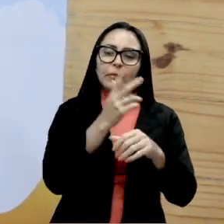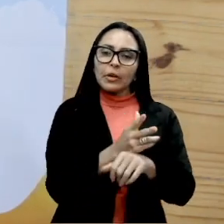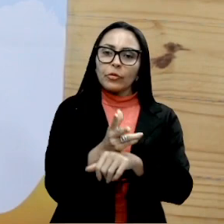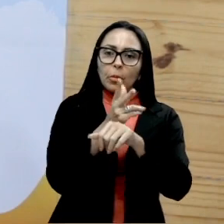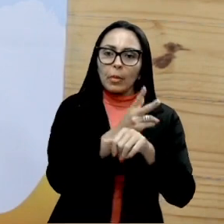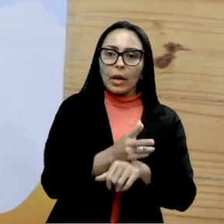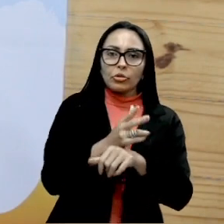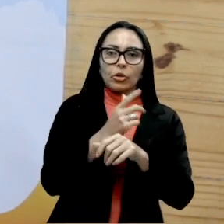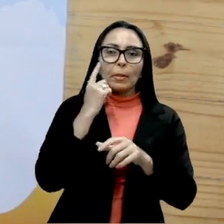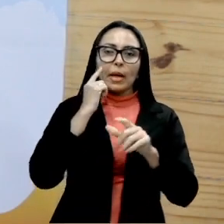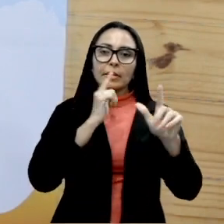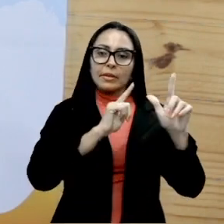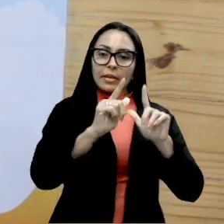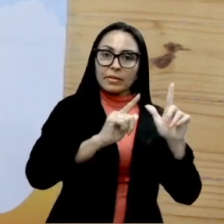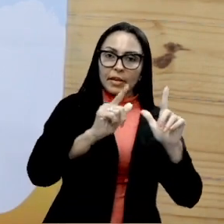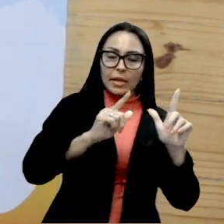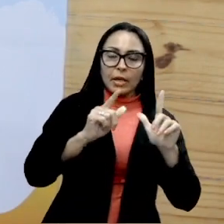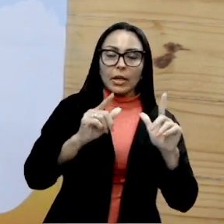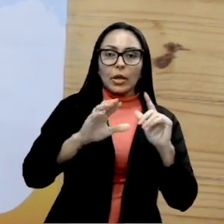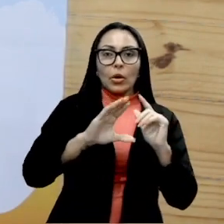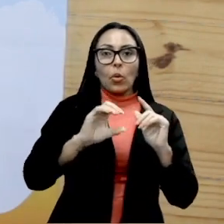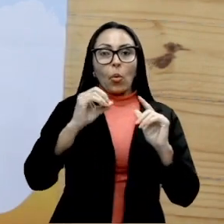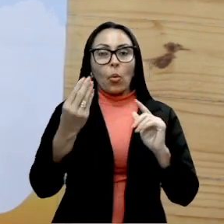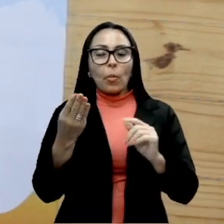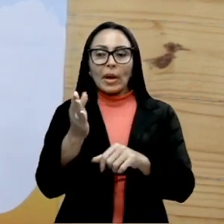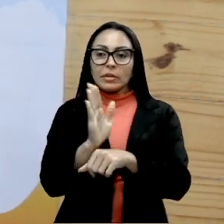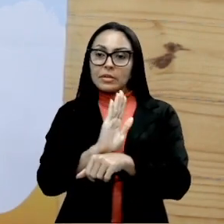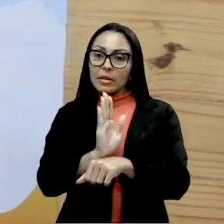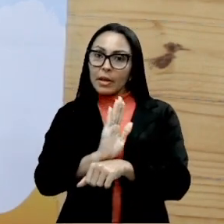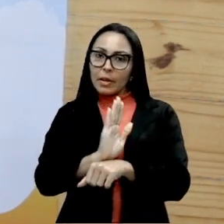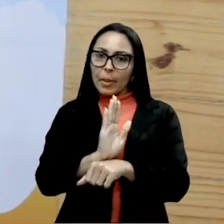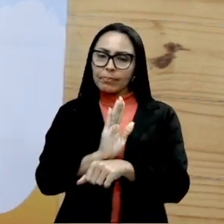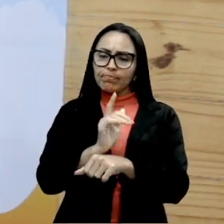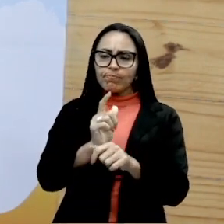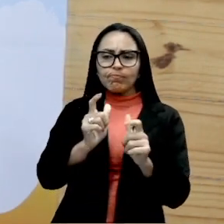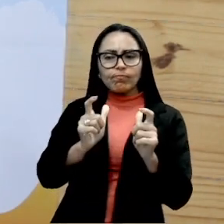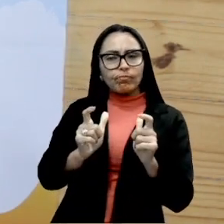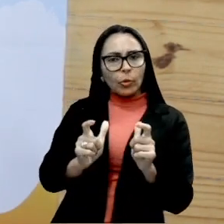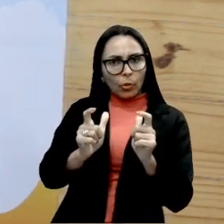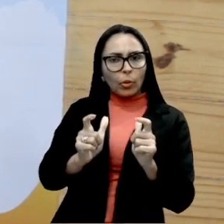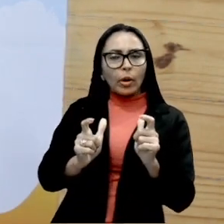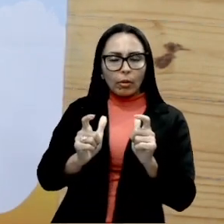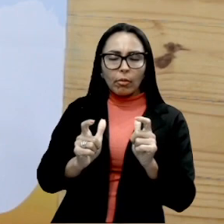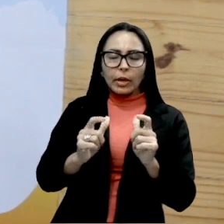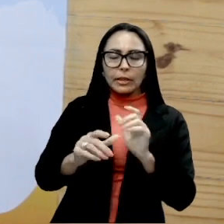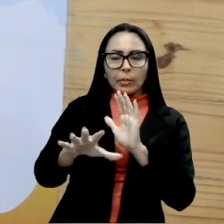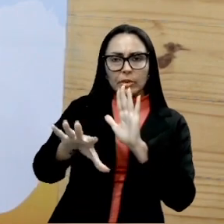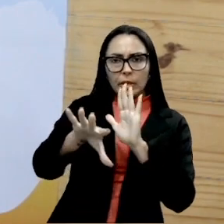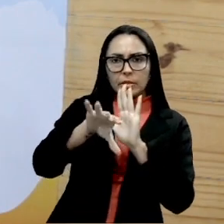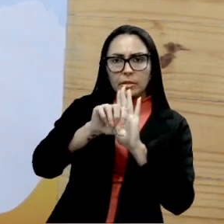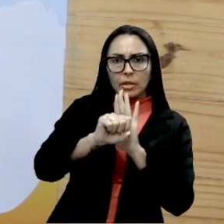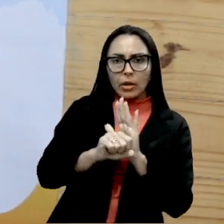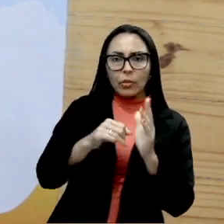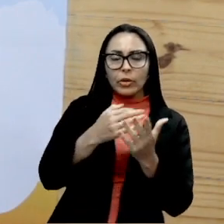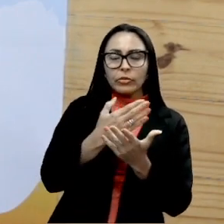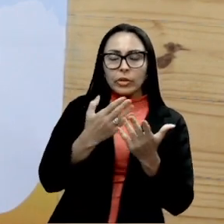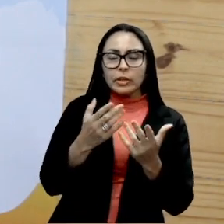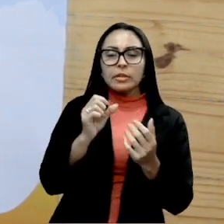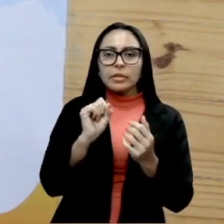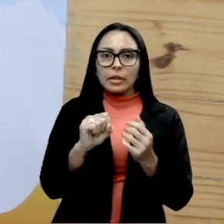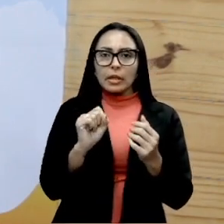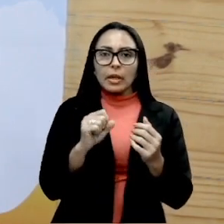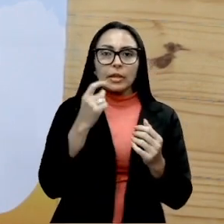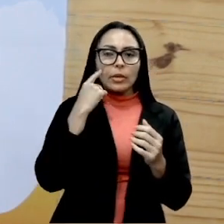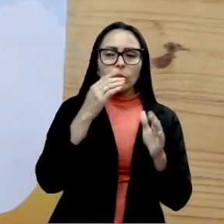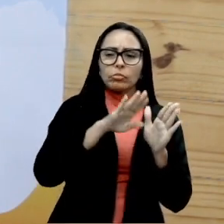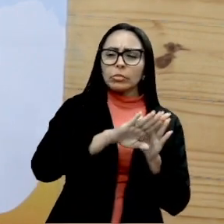para TV ou para cinema. Bom, o local onde a captação é feita, nessa situação aí, independente